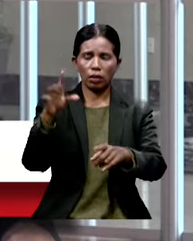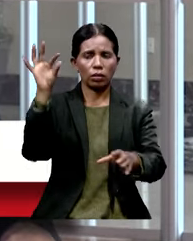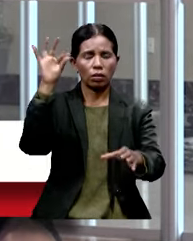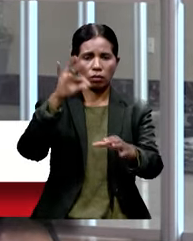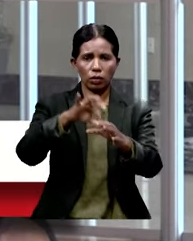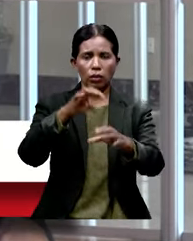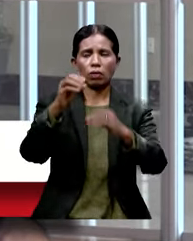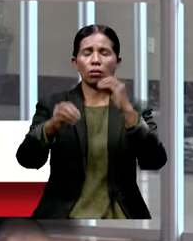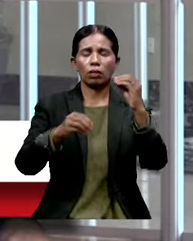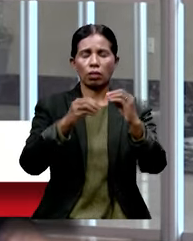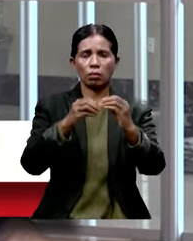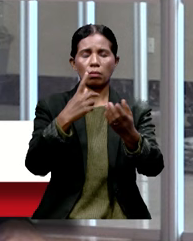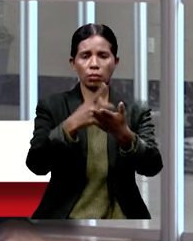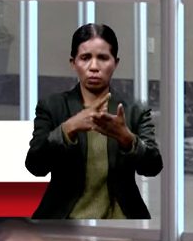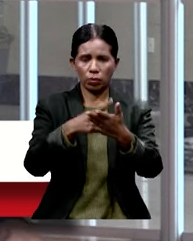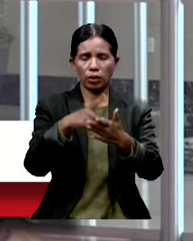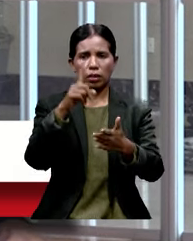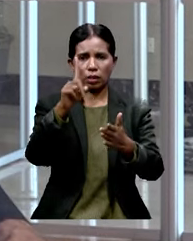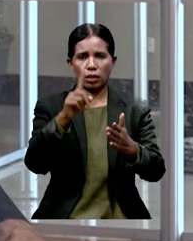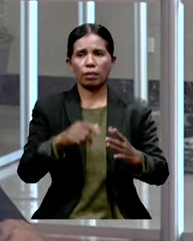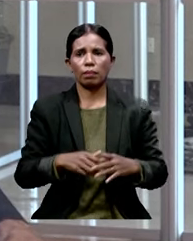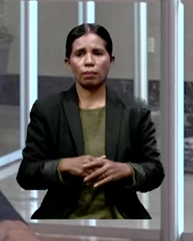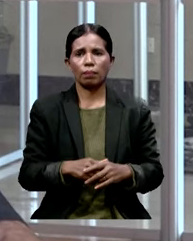kona ba proposta ida